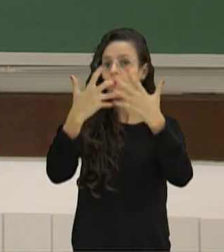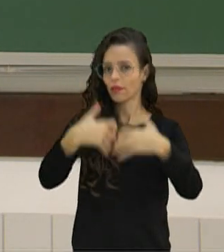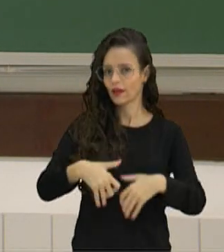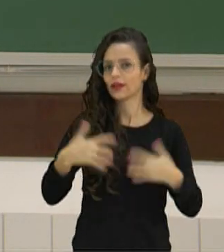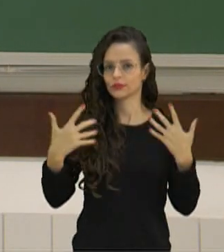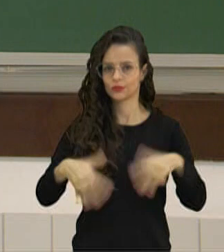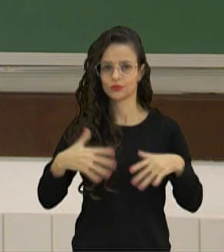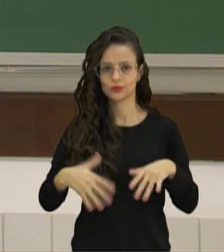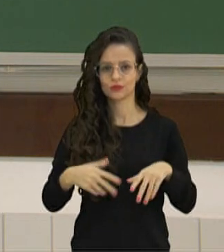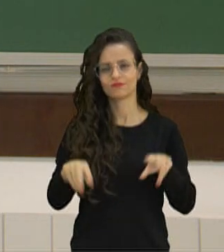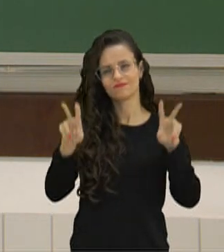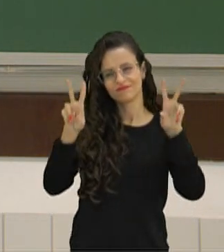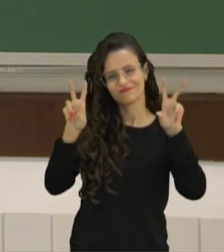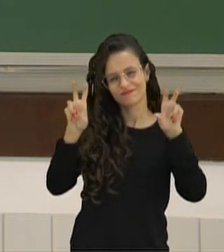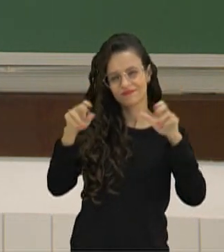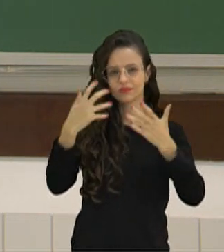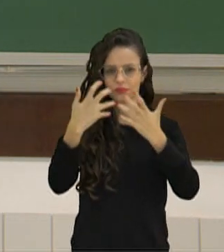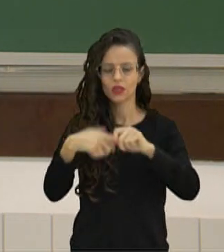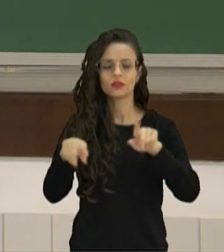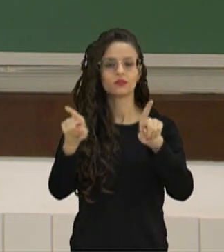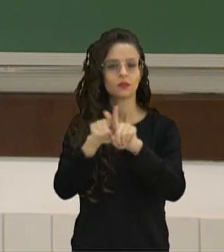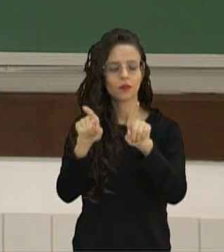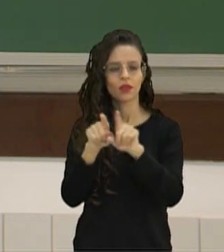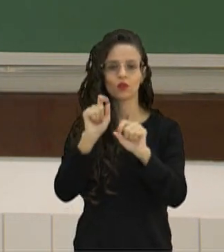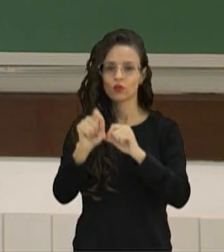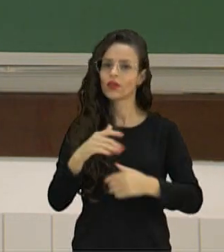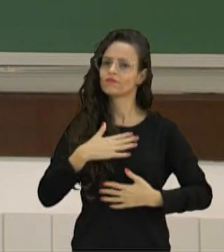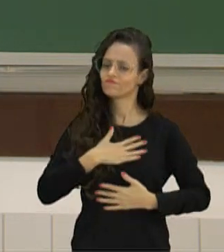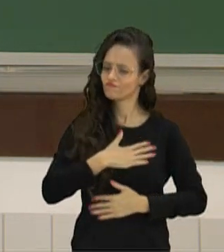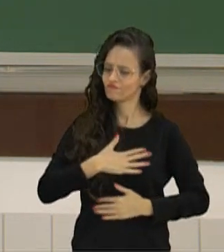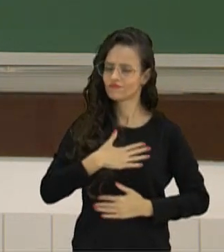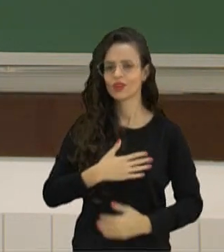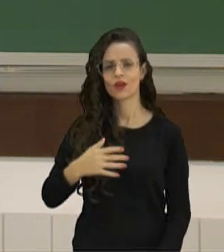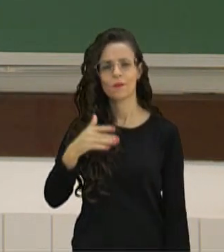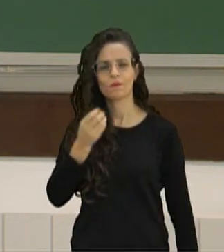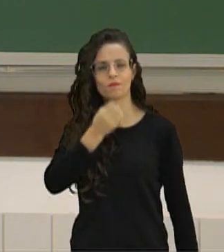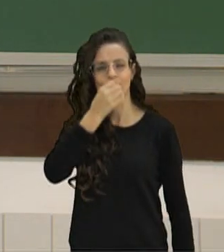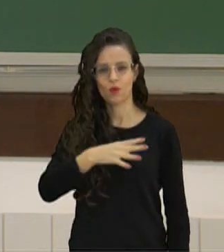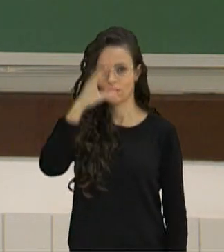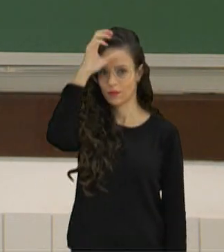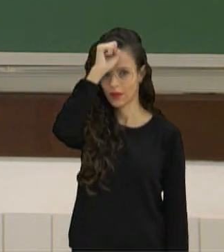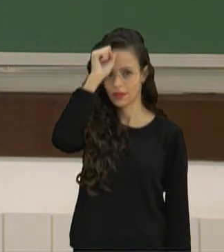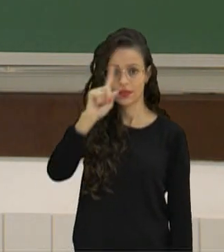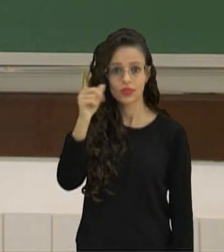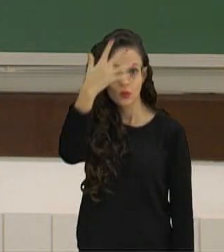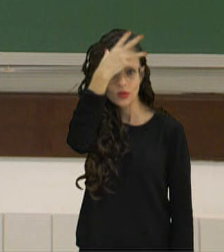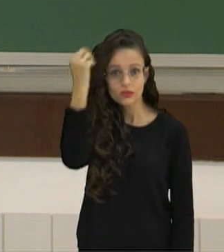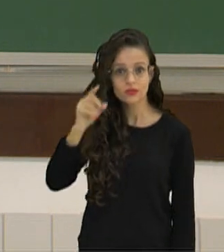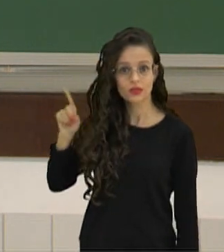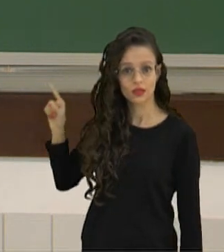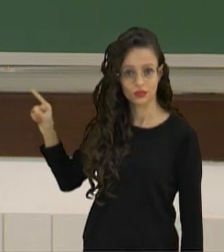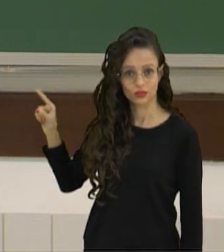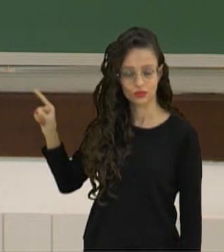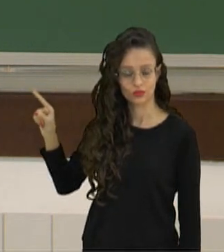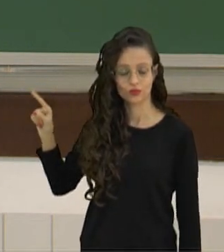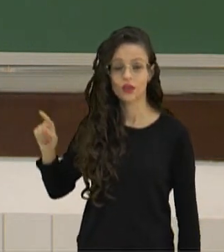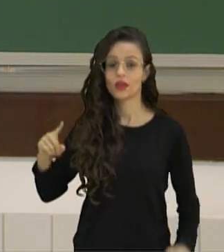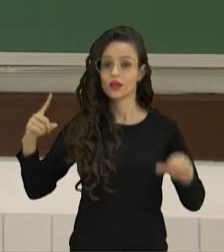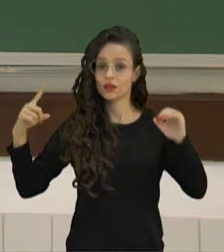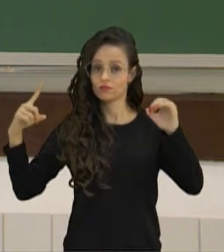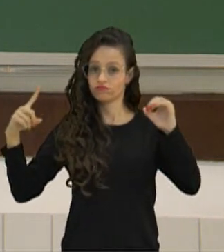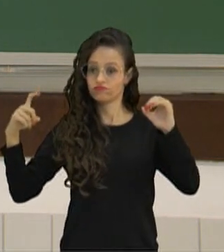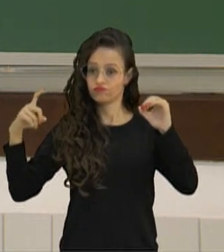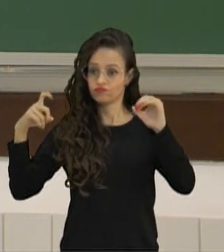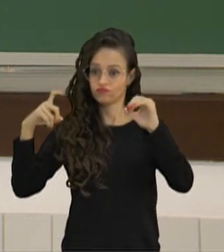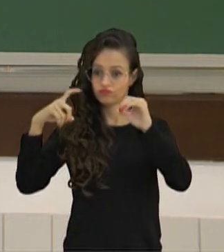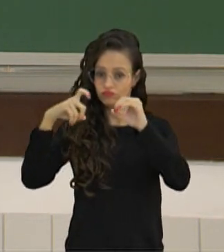complexos, assim, entre aspas, mas são também prazerosos de aprender, tá bom? Não esqueçam isso aqui, pessoal. Assim que o espermatozoide fecunda